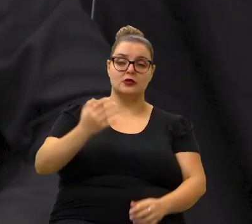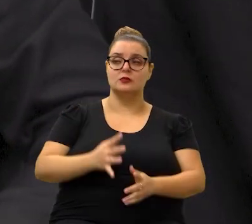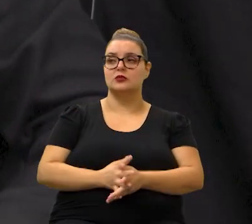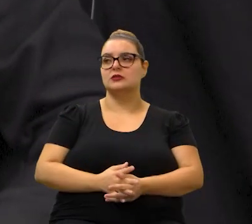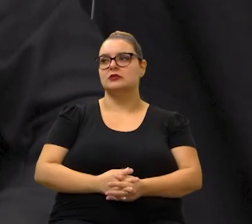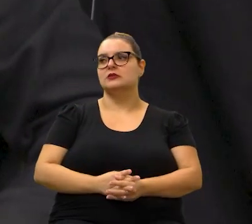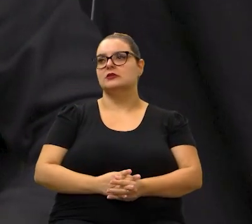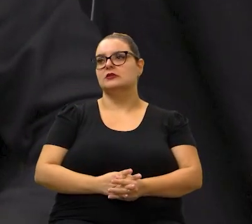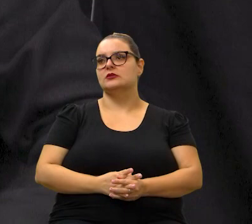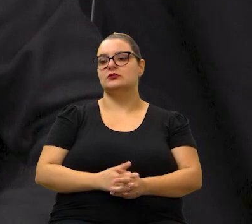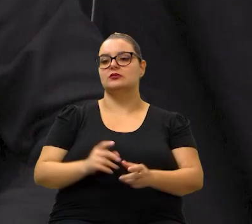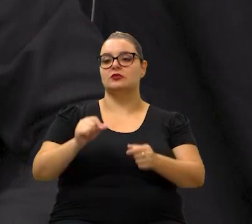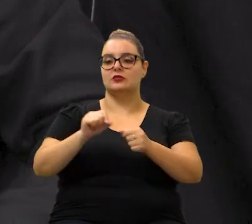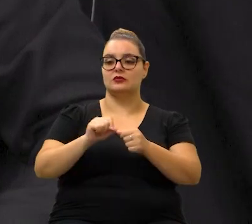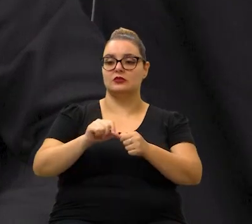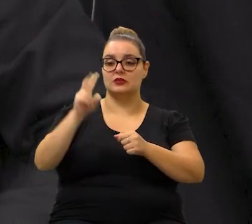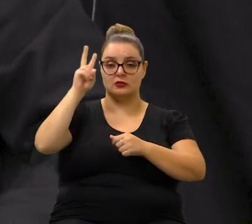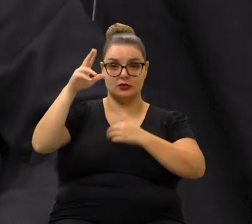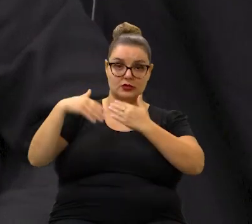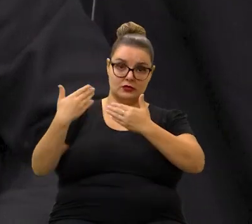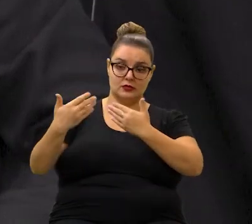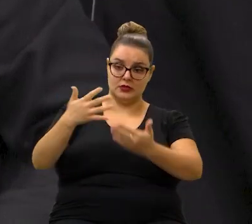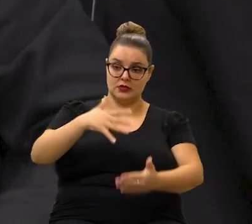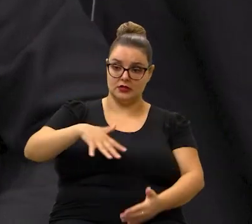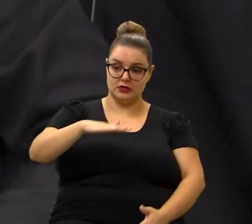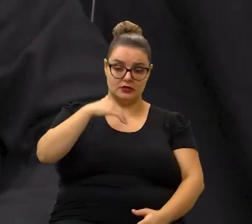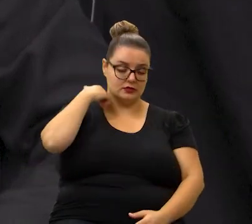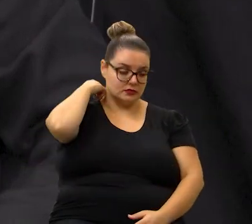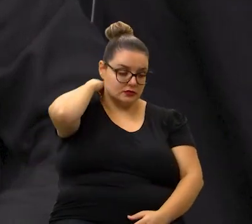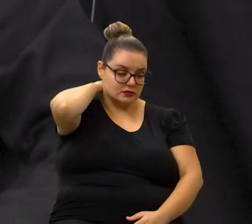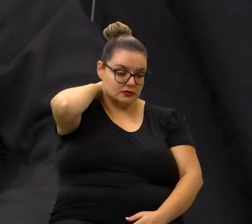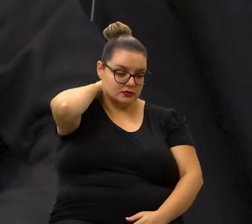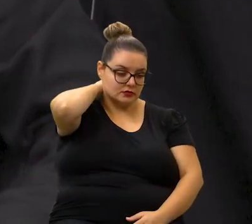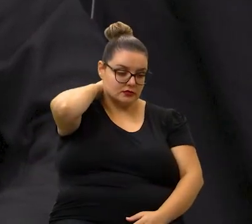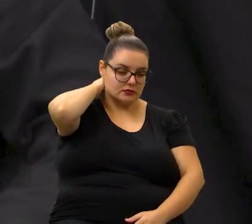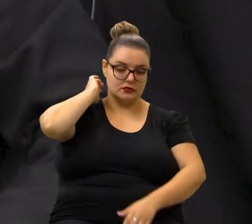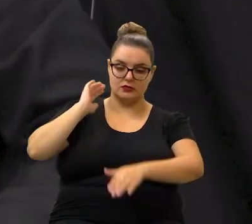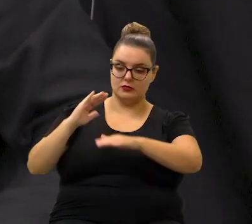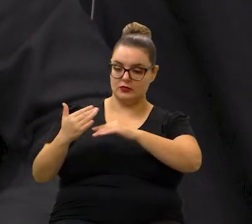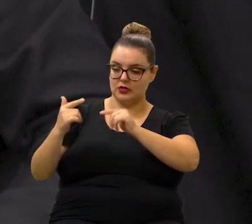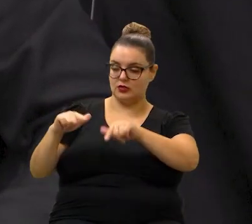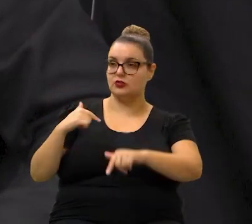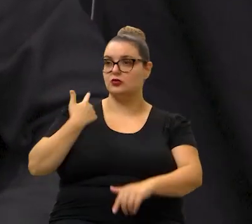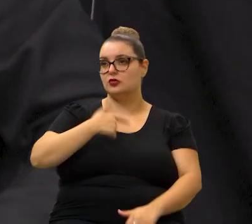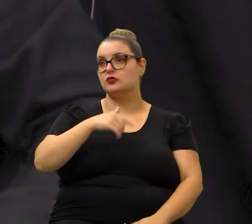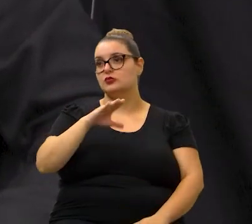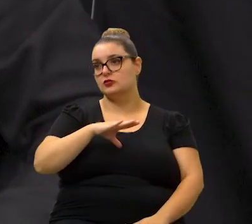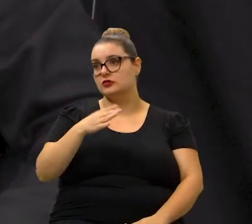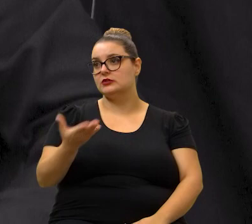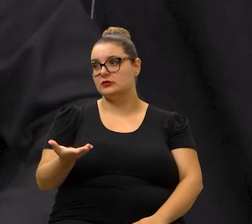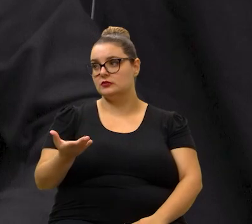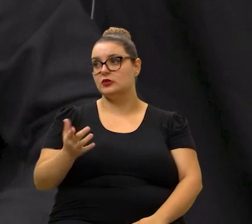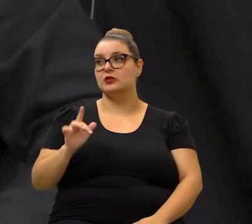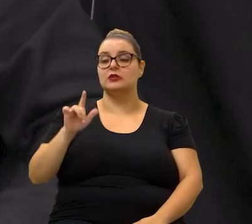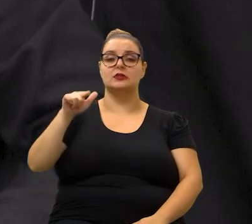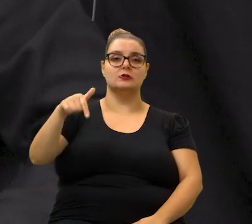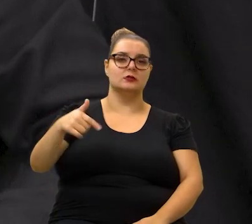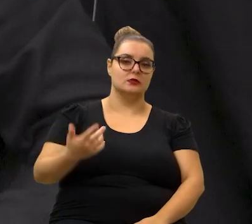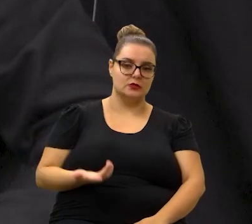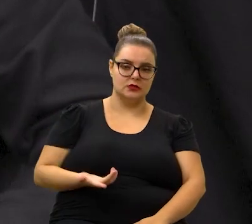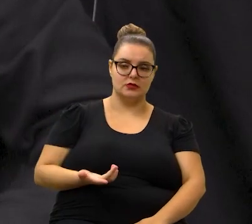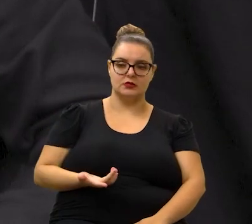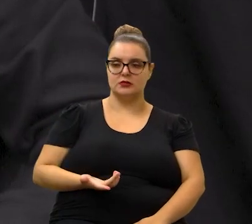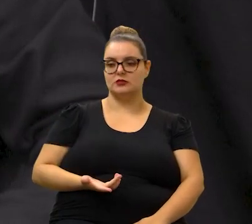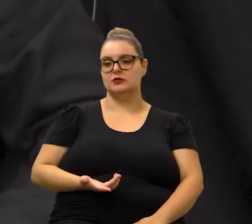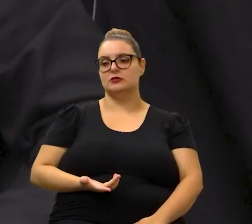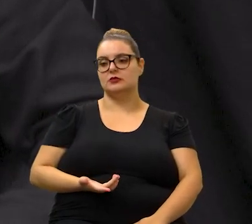que fizeram a história ali daquela região Daquele bairro local do nosso município e depois eu fui